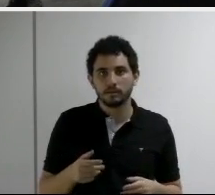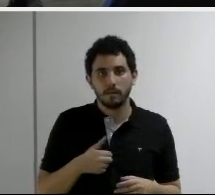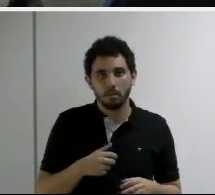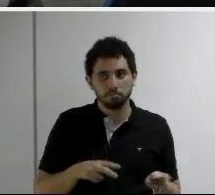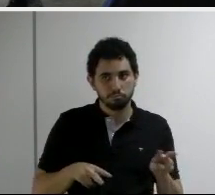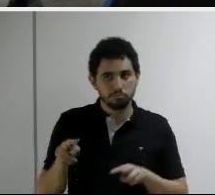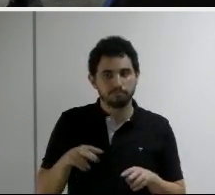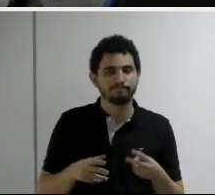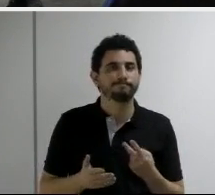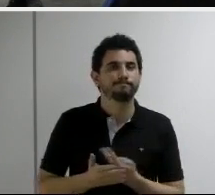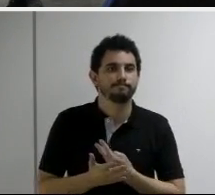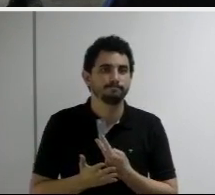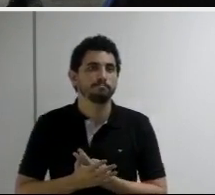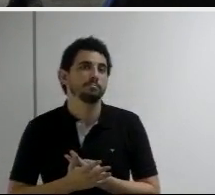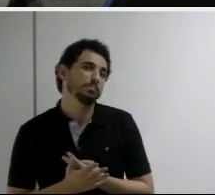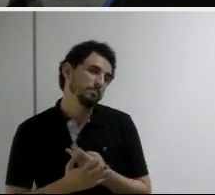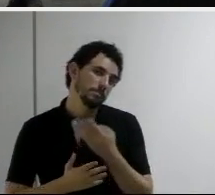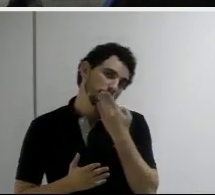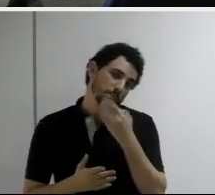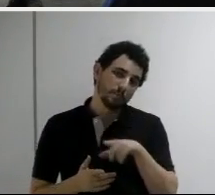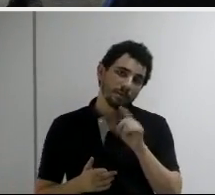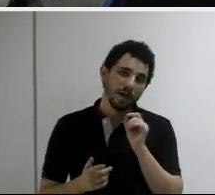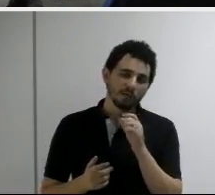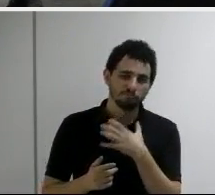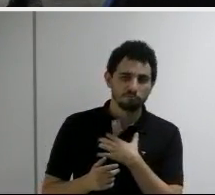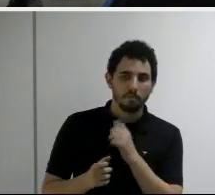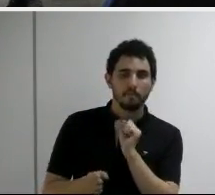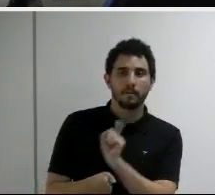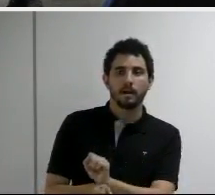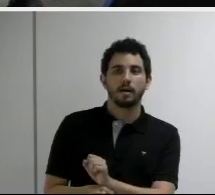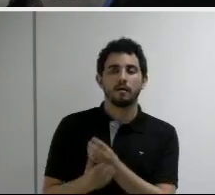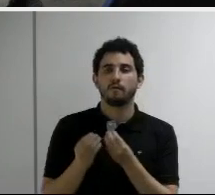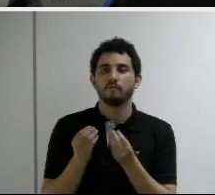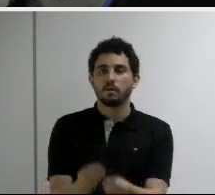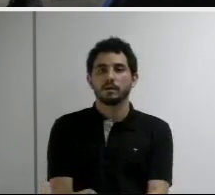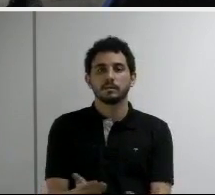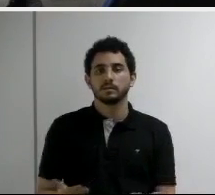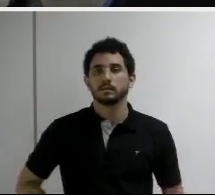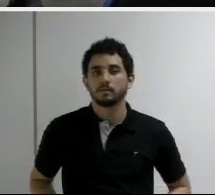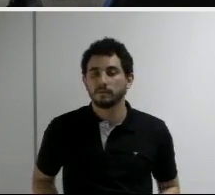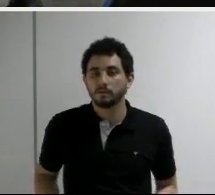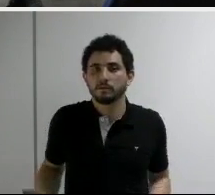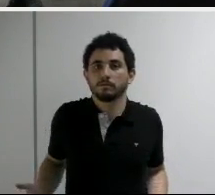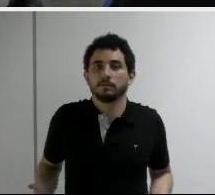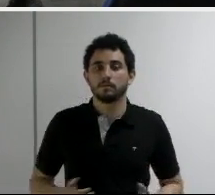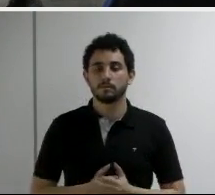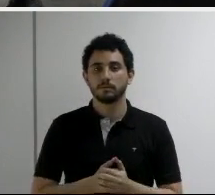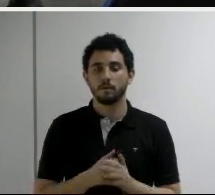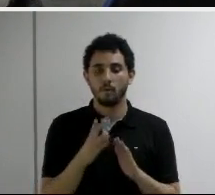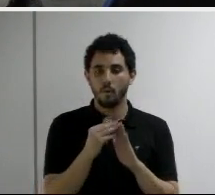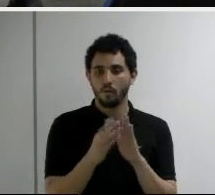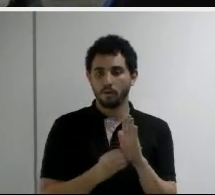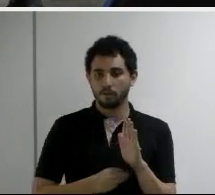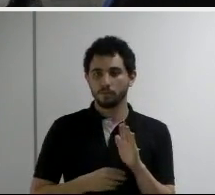visão, erroneamente, optaram por simplesmente parar de oferecer serviços, parar de oferecer